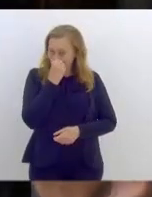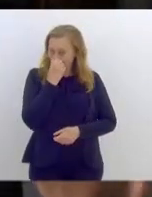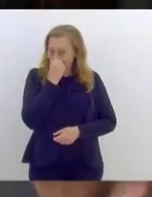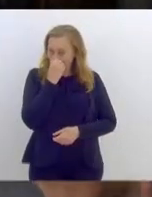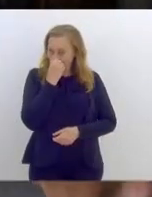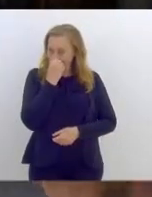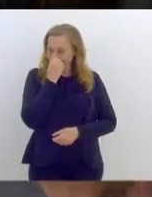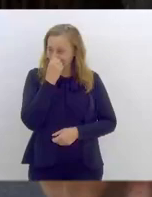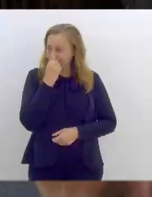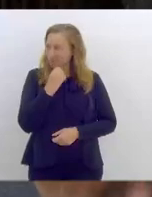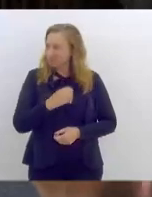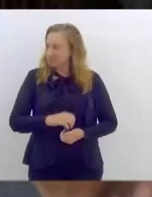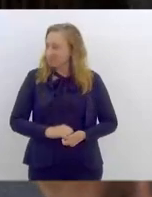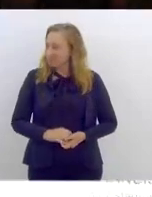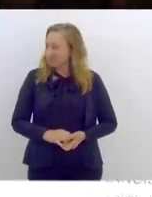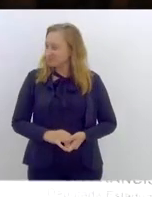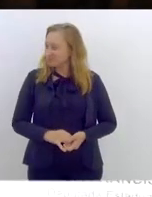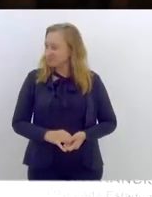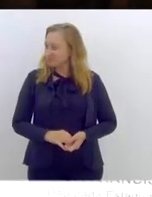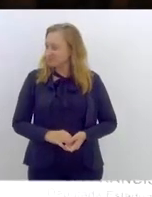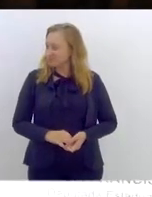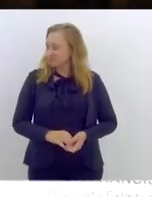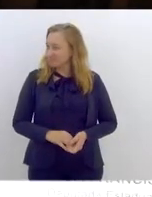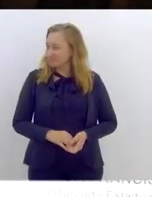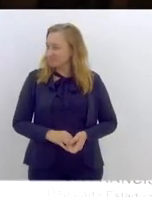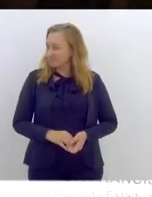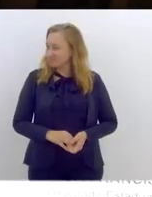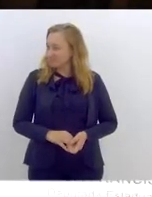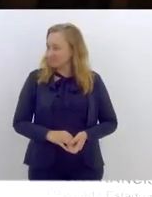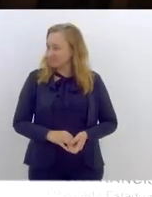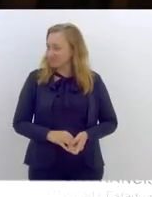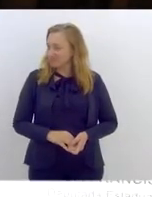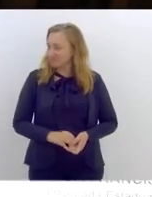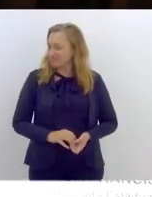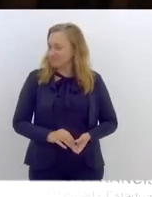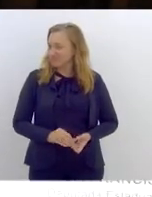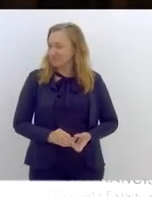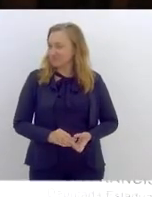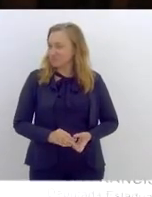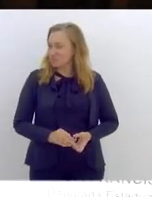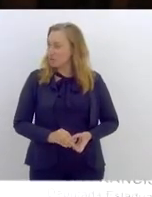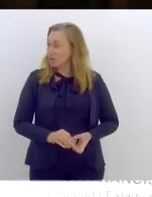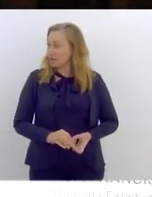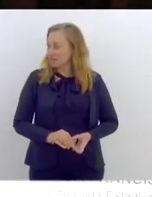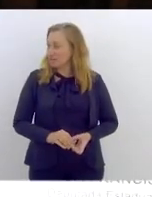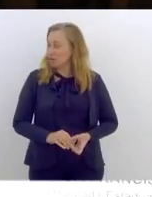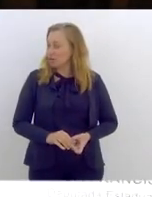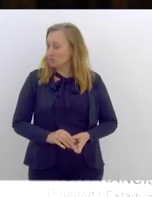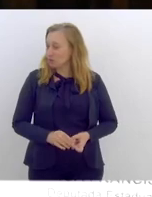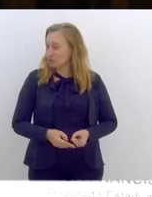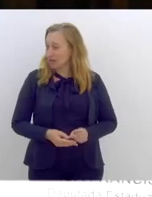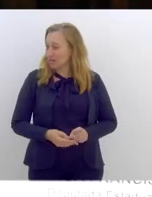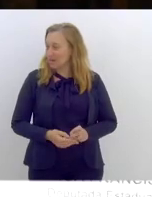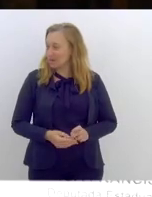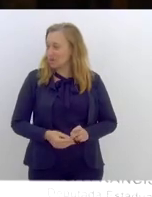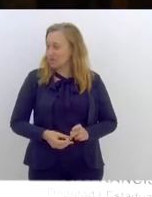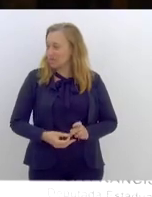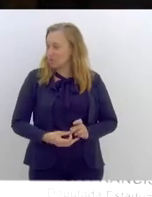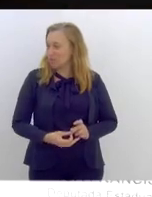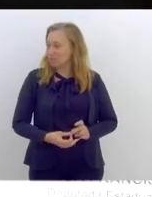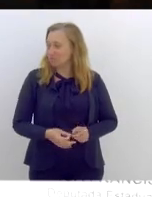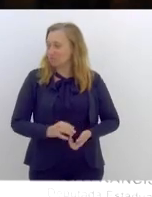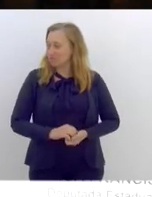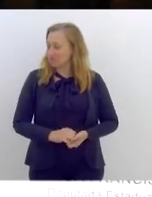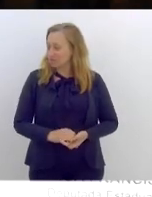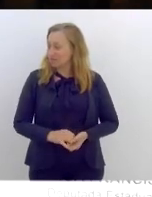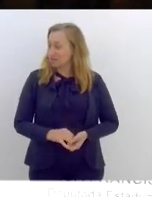Vem aqui, Elaine, para fazer essa foto junto. Vem cá. Vem cá. Elaine Barbosa, vem cá.